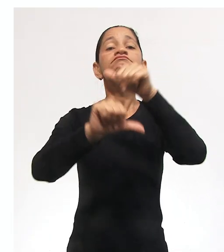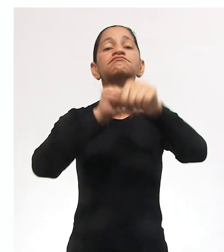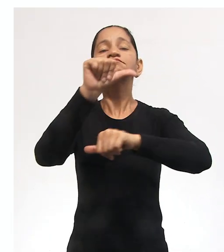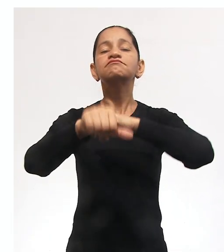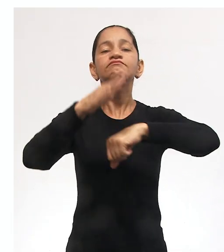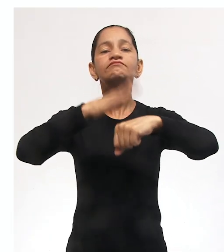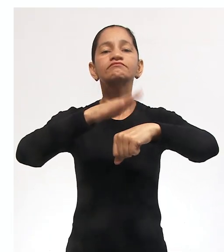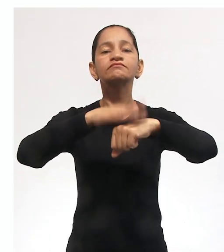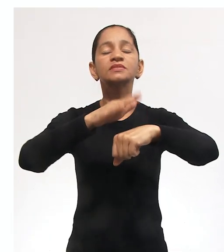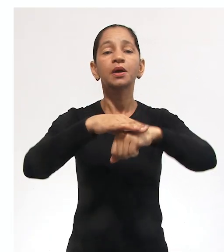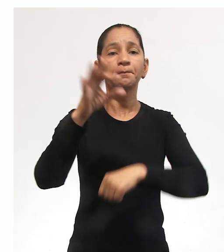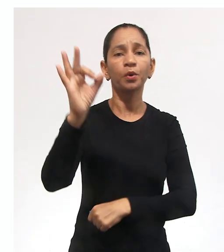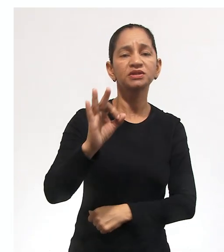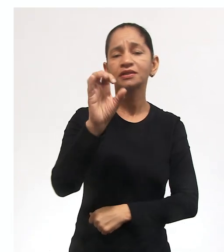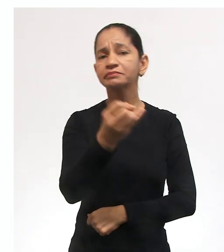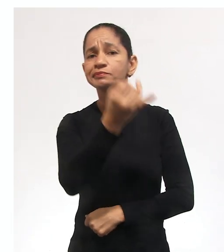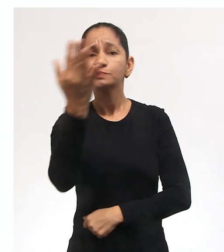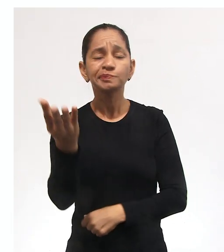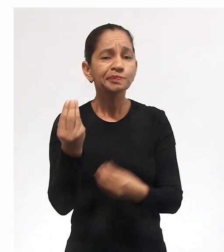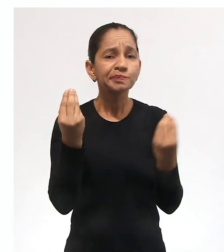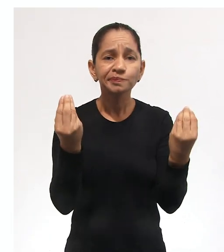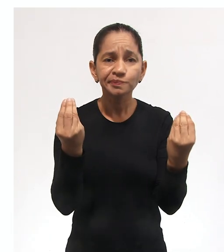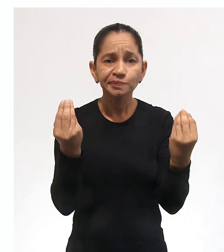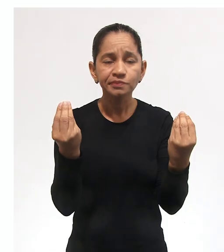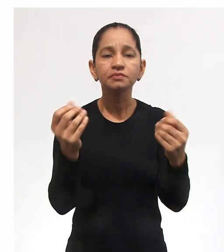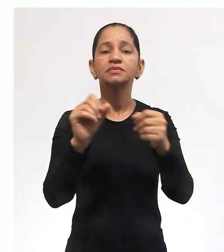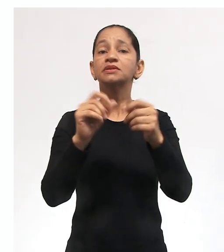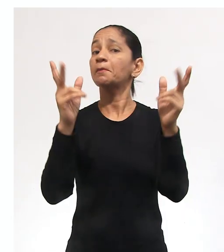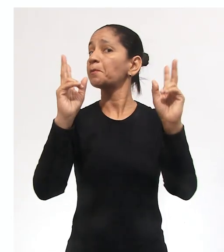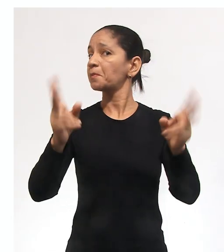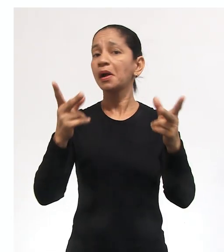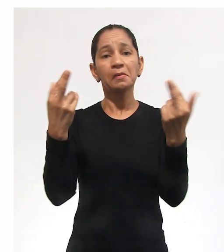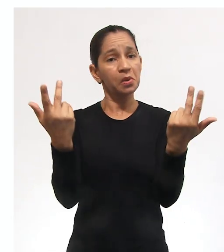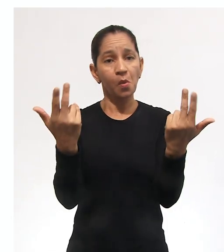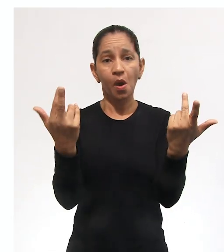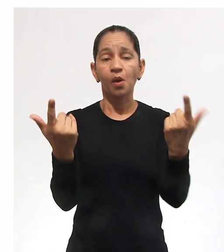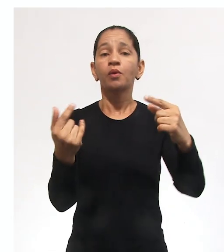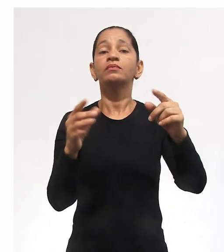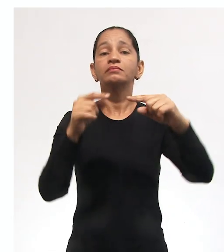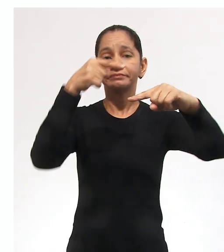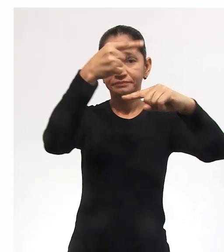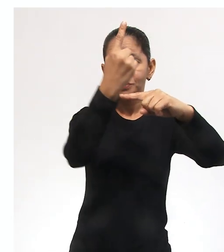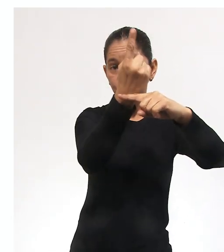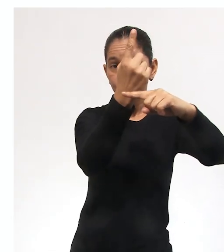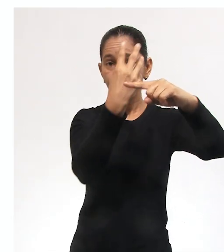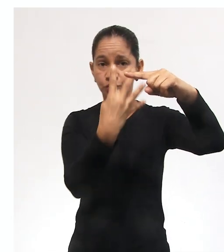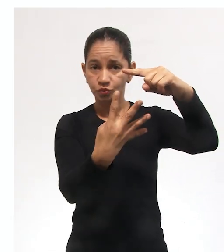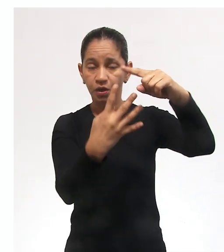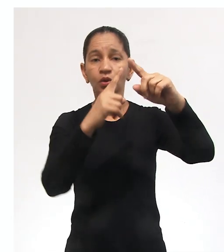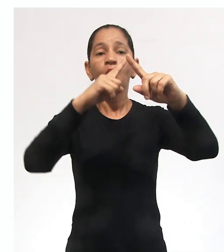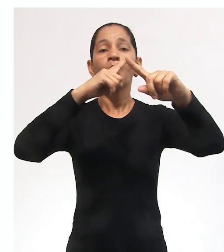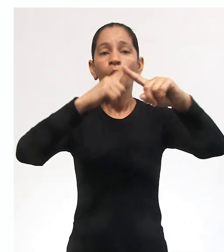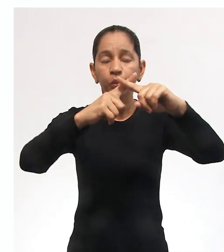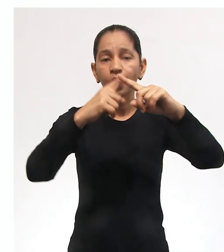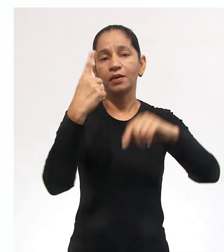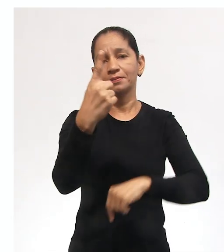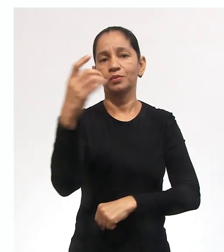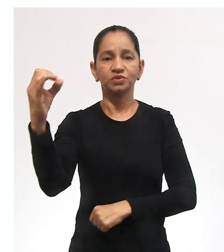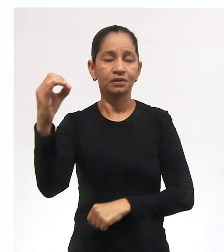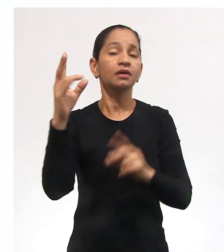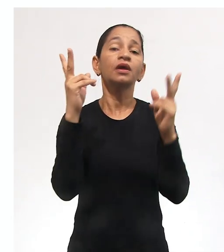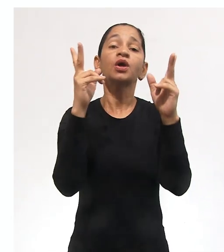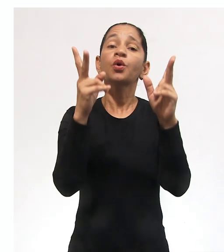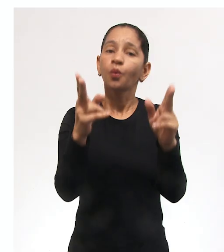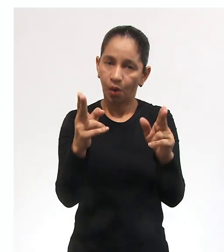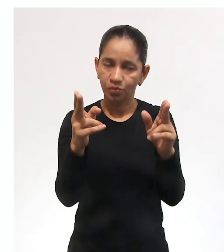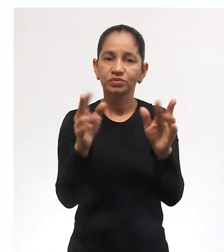em porcentagem. Como é que eu vou fazer isso? Da mesma maneira, eu pego a fração, multiplico por 100, tá? Então, eu vou